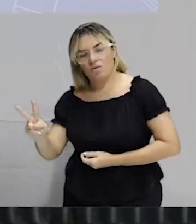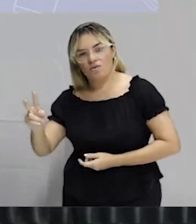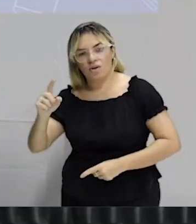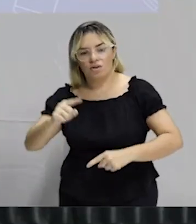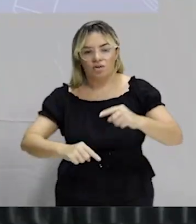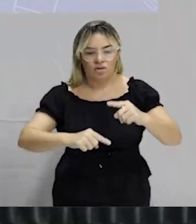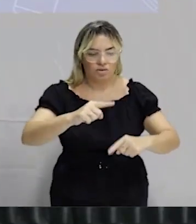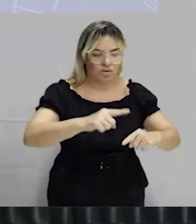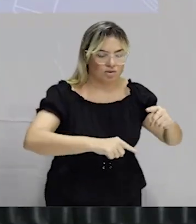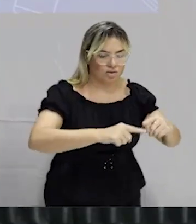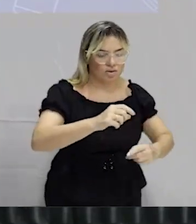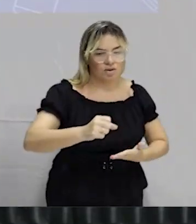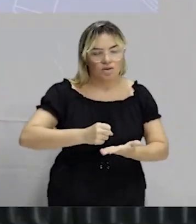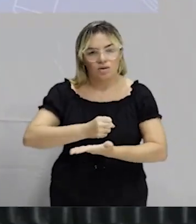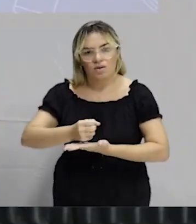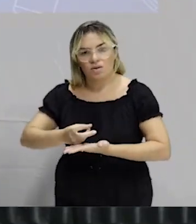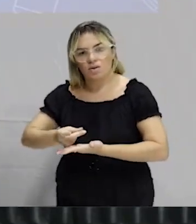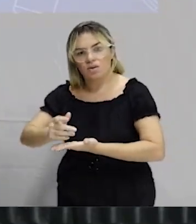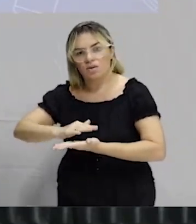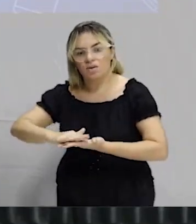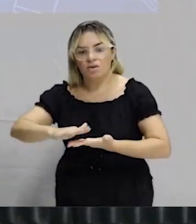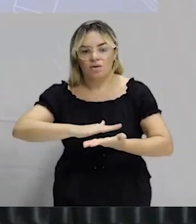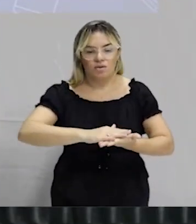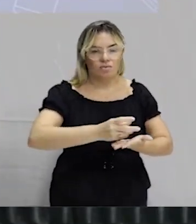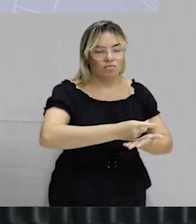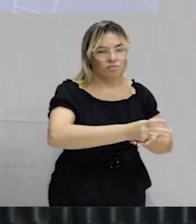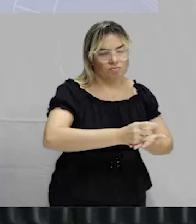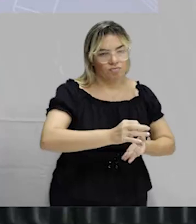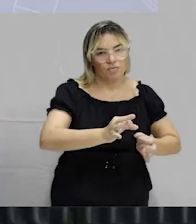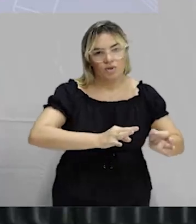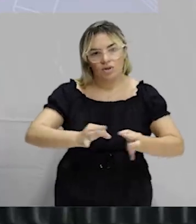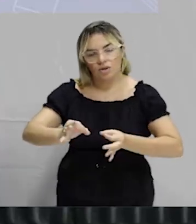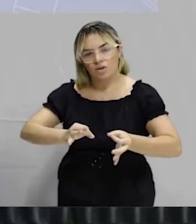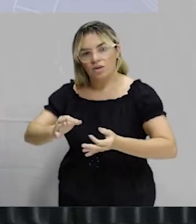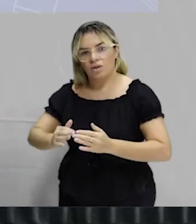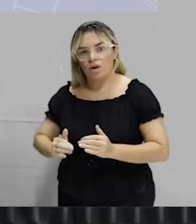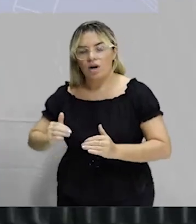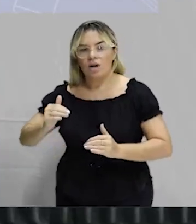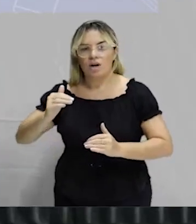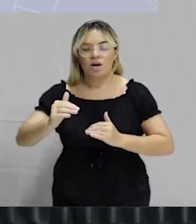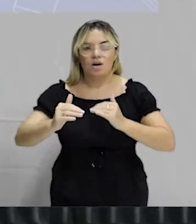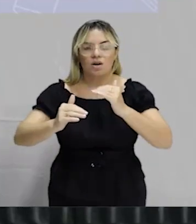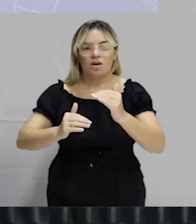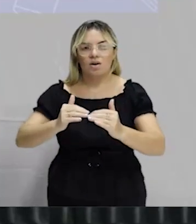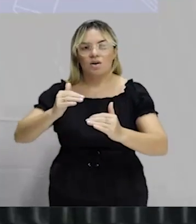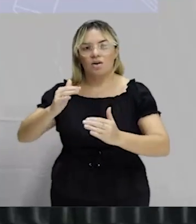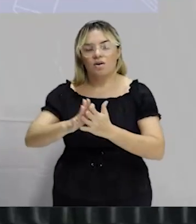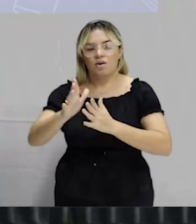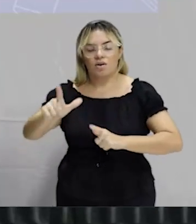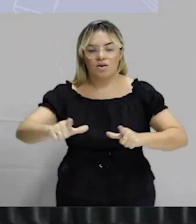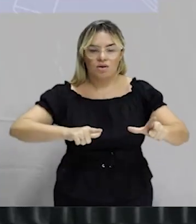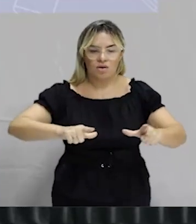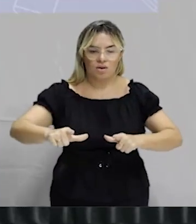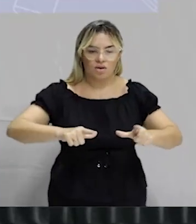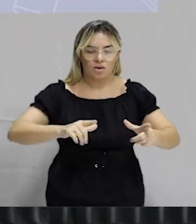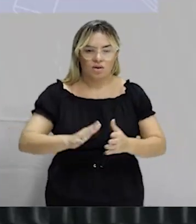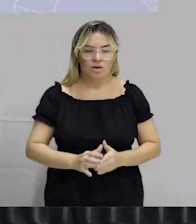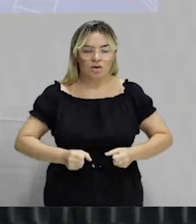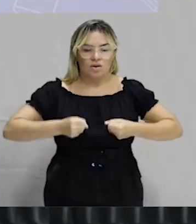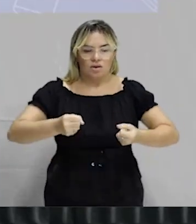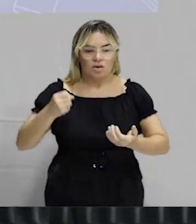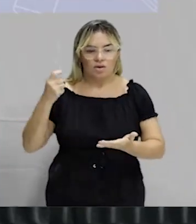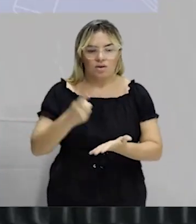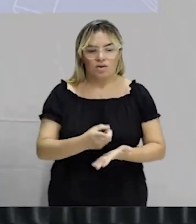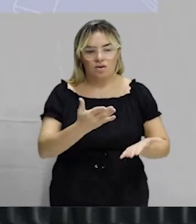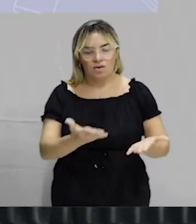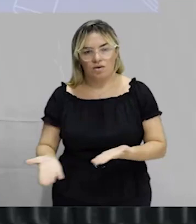basicamente dando crédito, ele é que estaria gerando emprego e até mesmo aumentando o poder de compra. Então, resposta, letra o